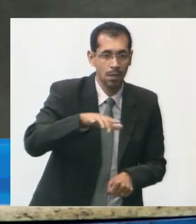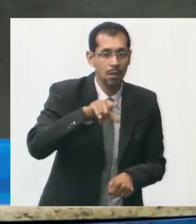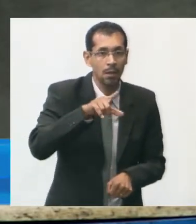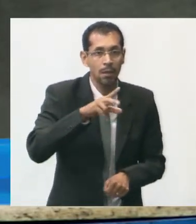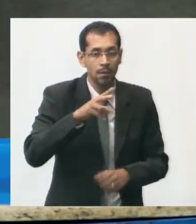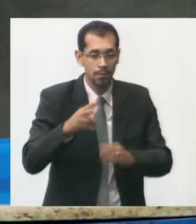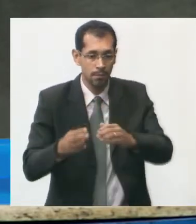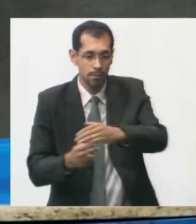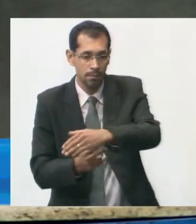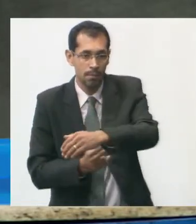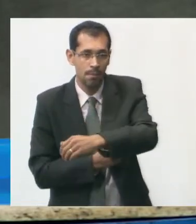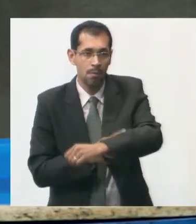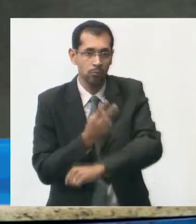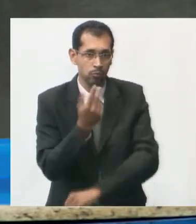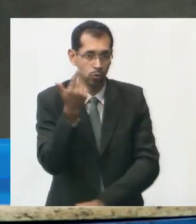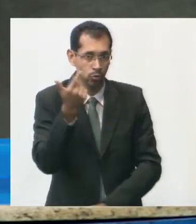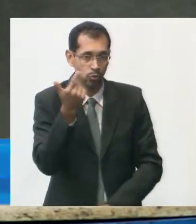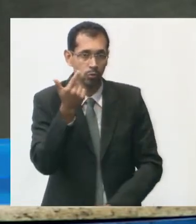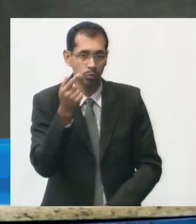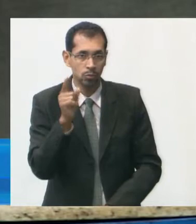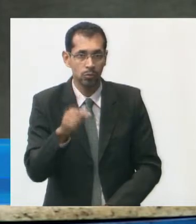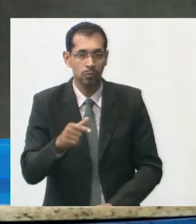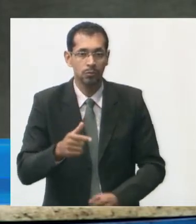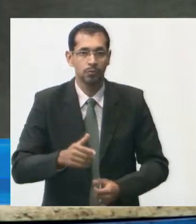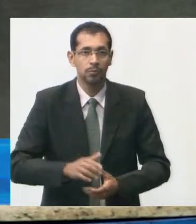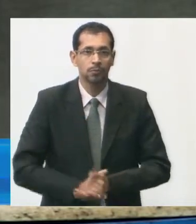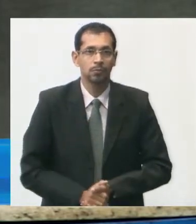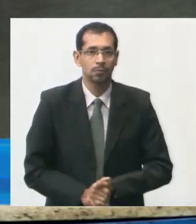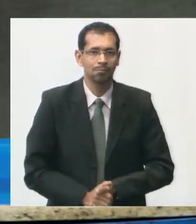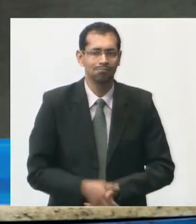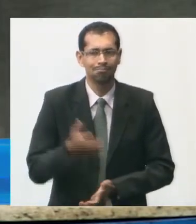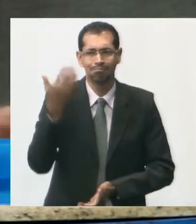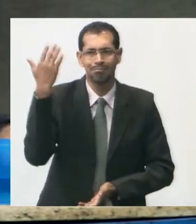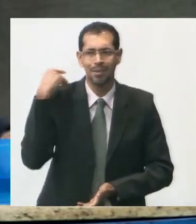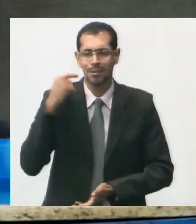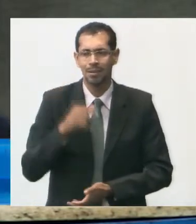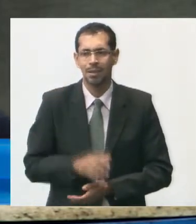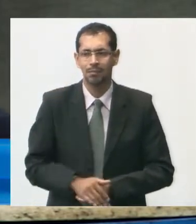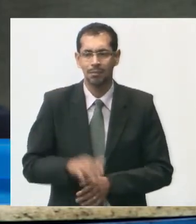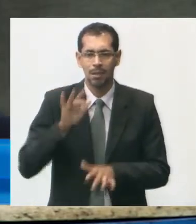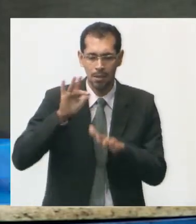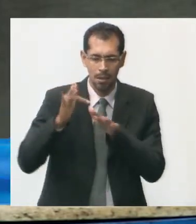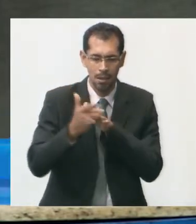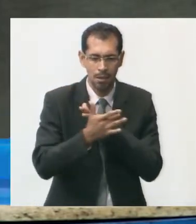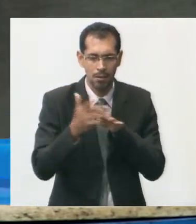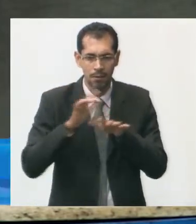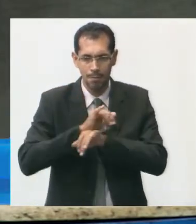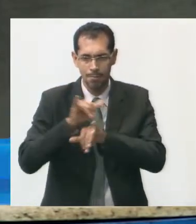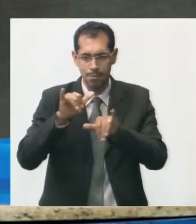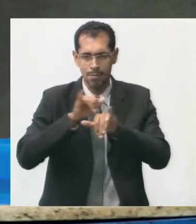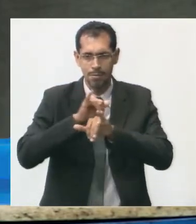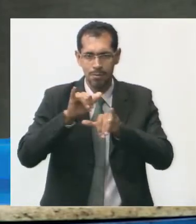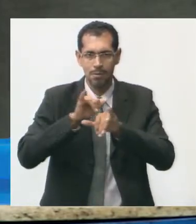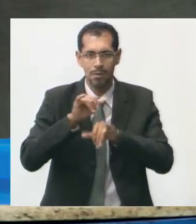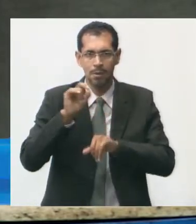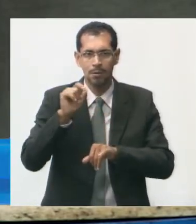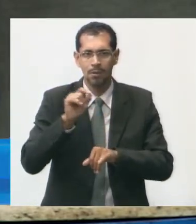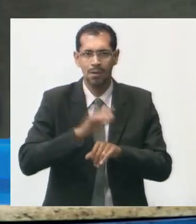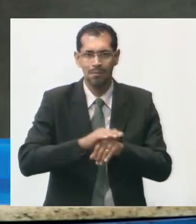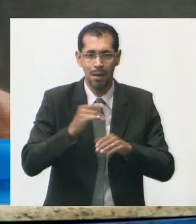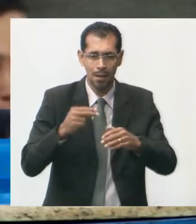tempo atrás, circulou pelas redes sociais aí um relatório aí de que a ponte passava por